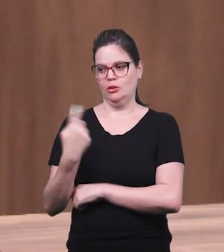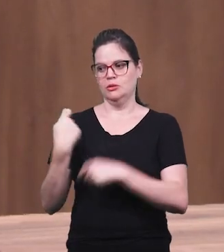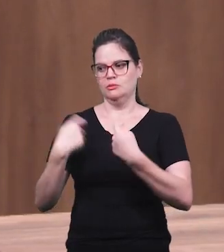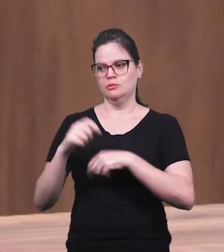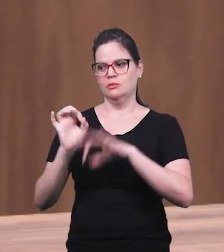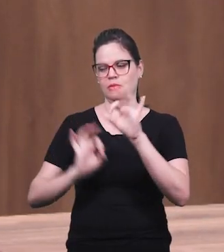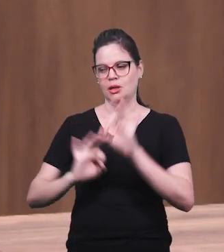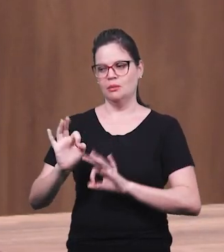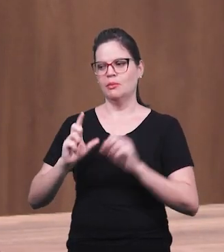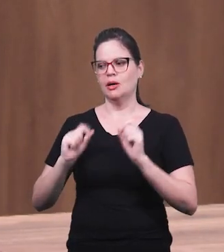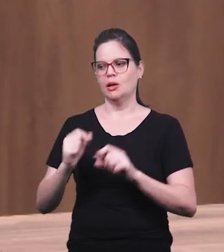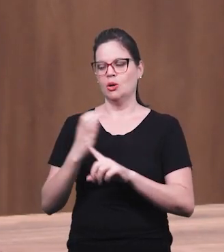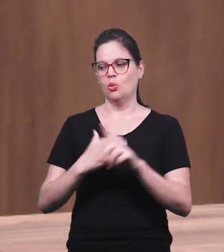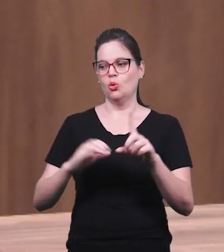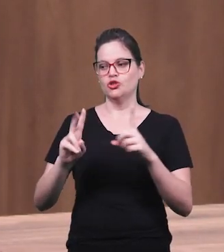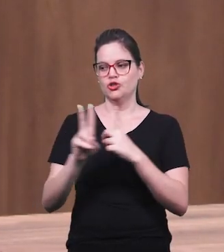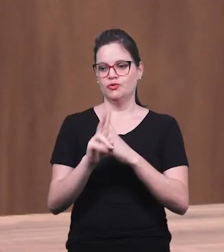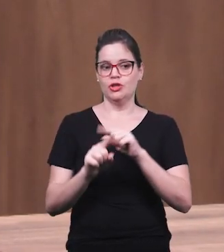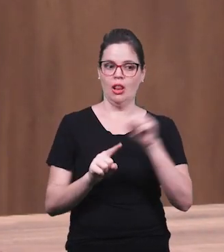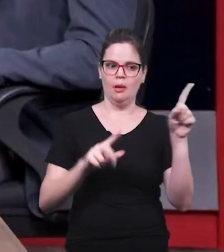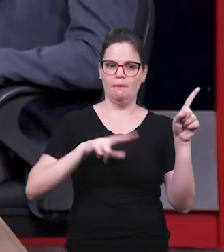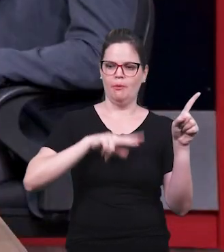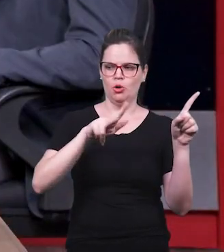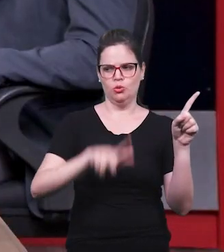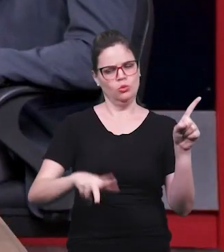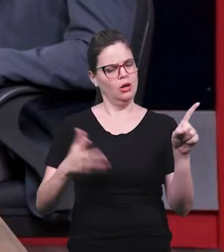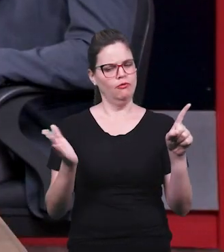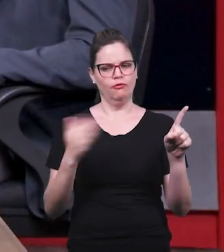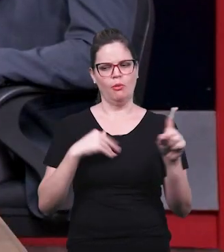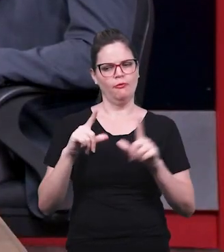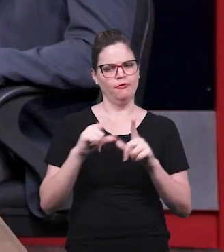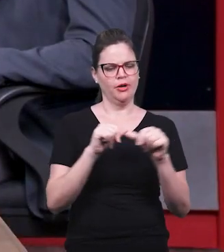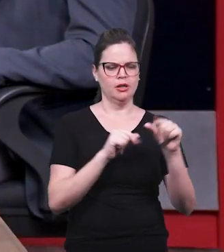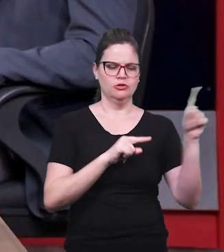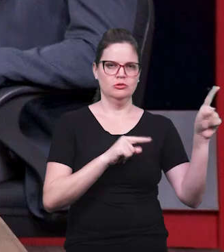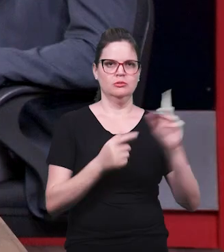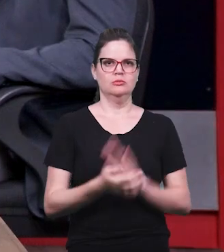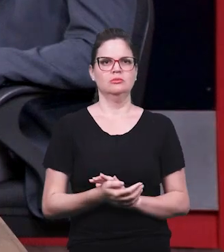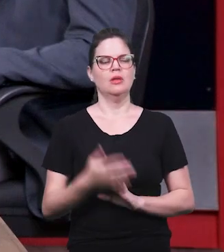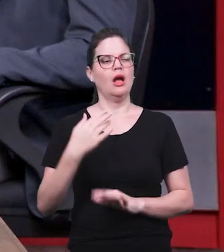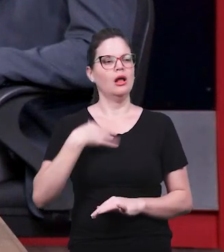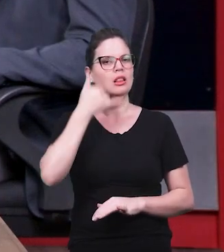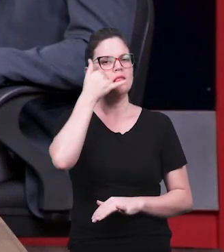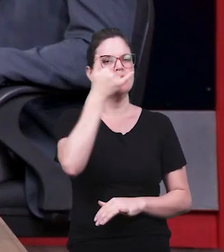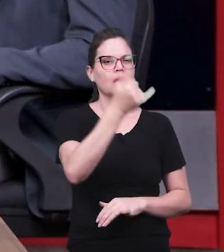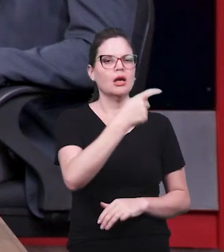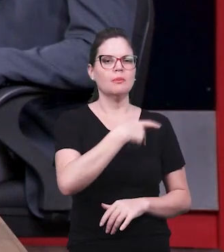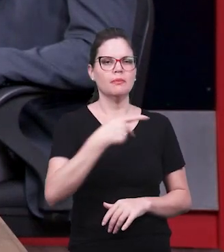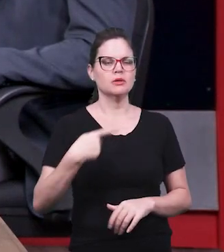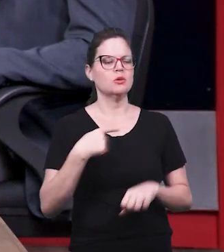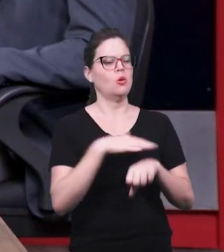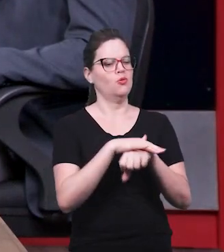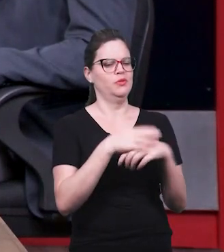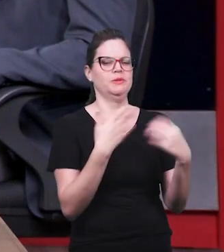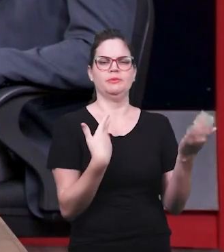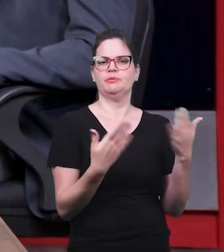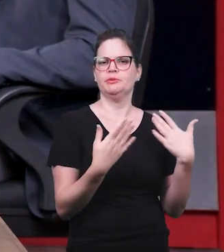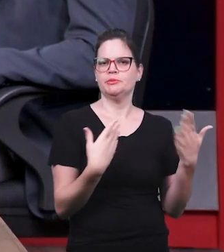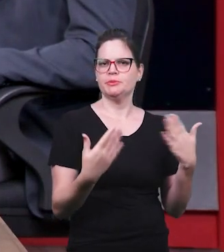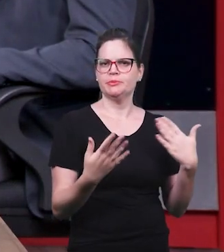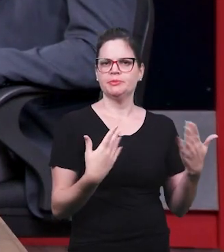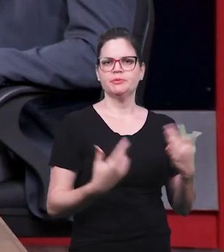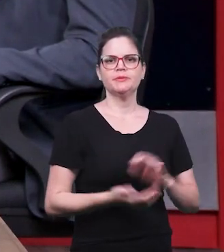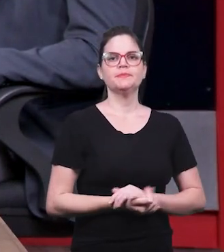preparar, vamos passar vigília lá na igreja em Portugal, vamos para lá. Então, eu entrei em contato, né, e nós fomos,